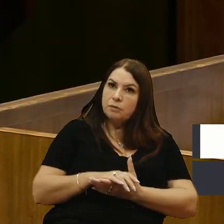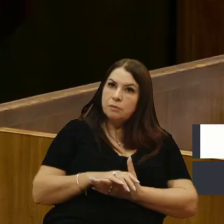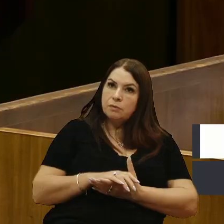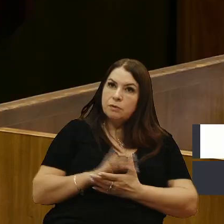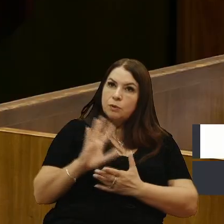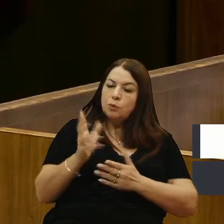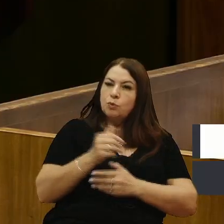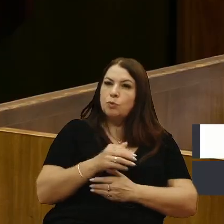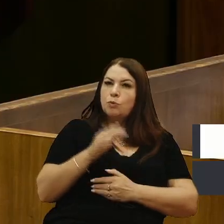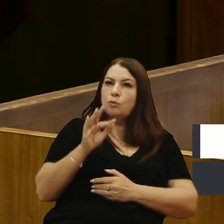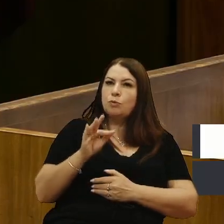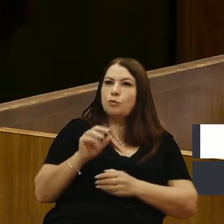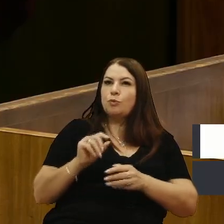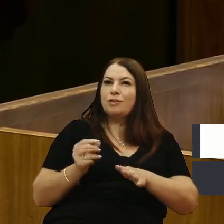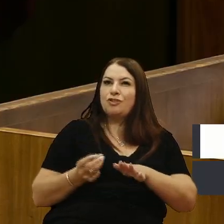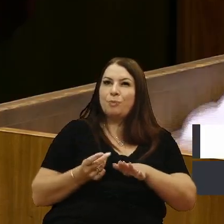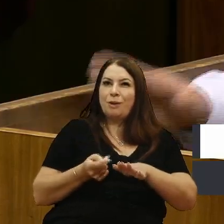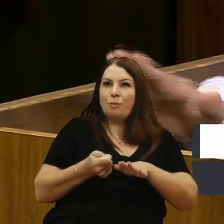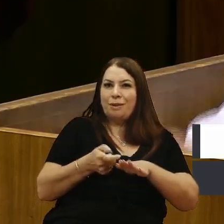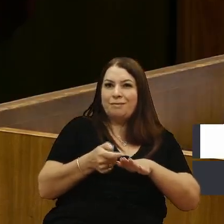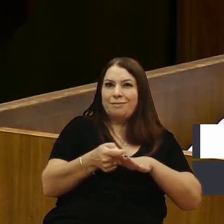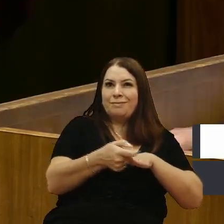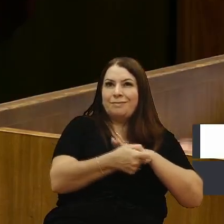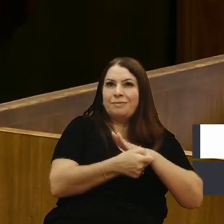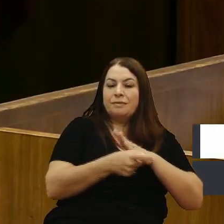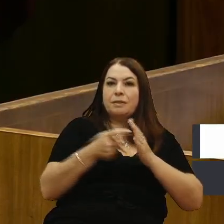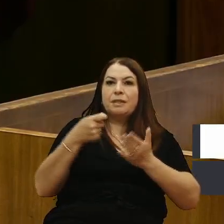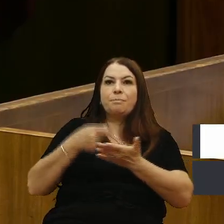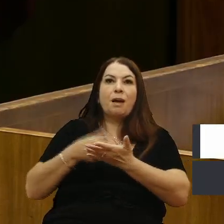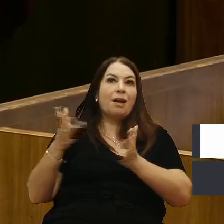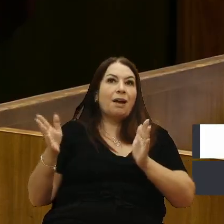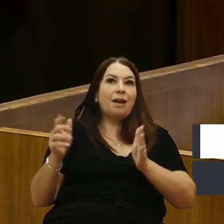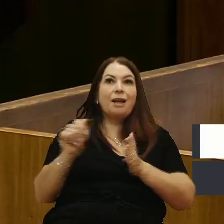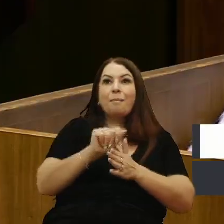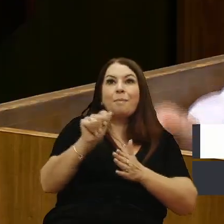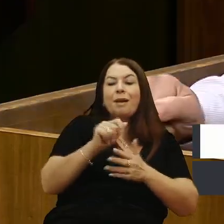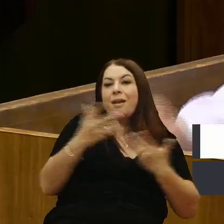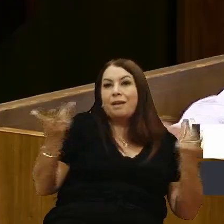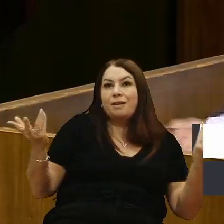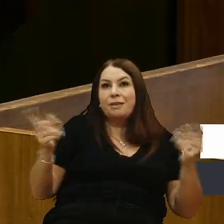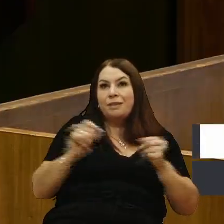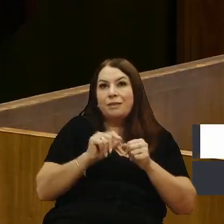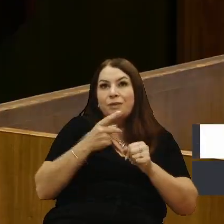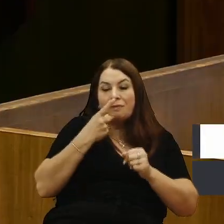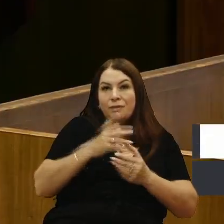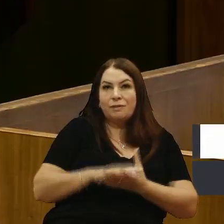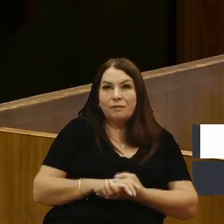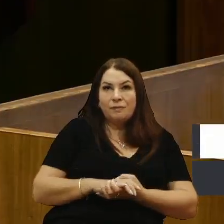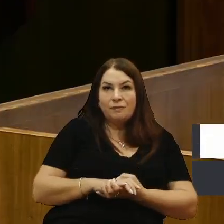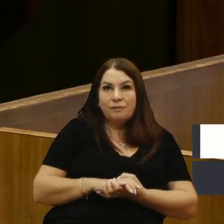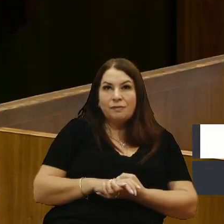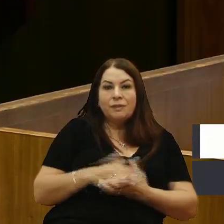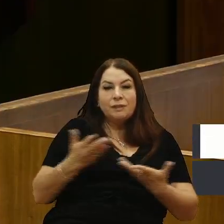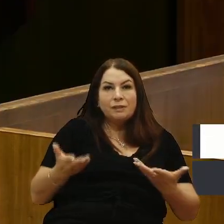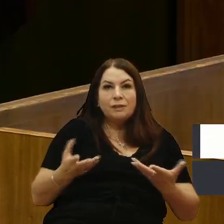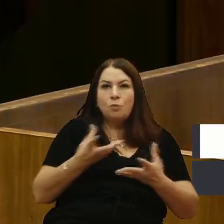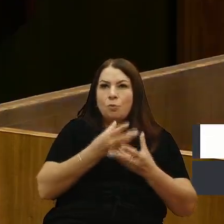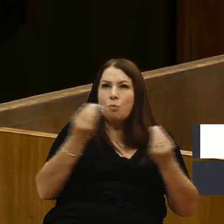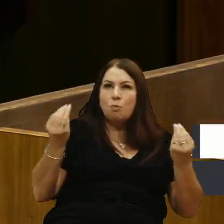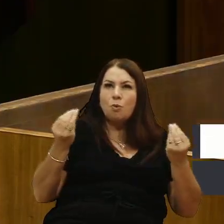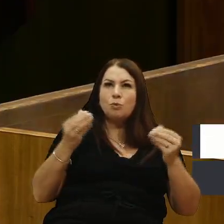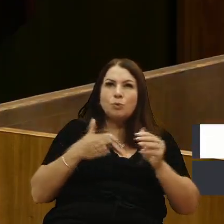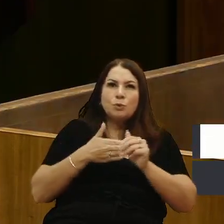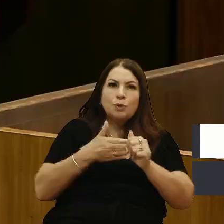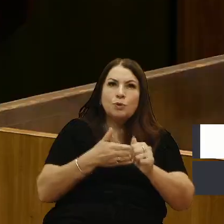fake. Não tem como fazer eles pagarem o que eles fizeram comigo e o que eles dizem. Então, ter um monte de